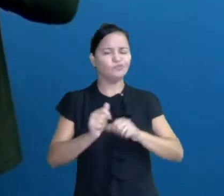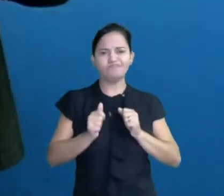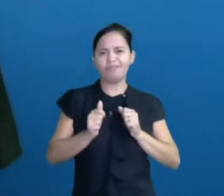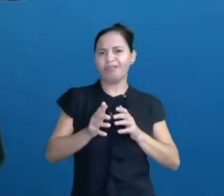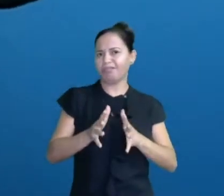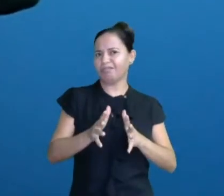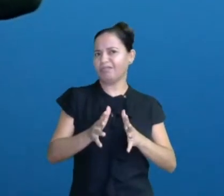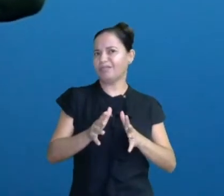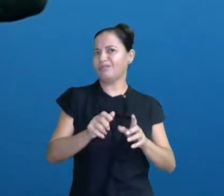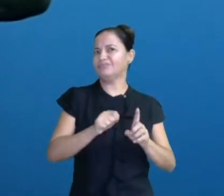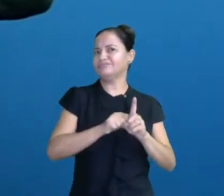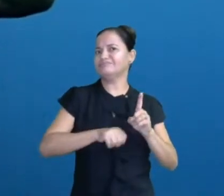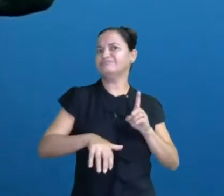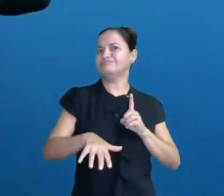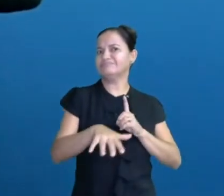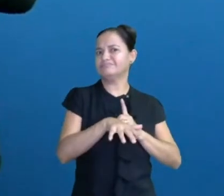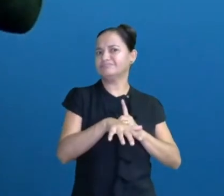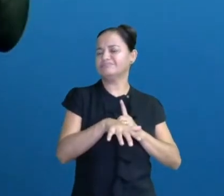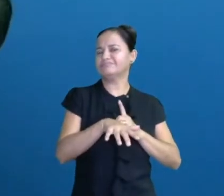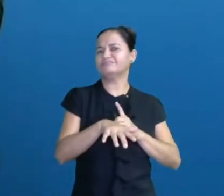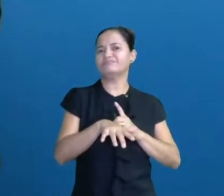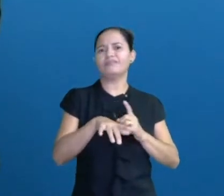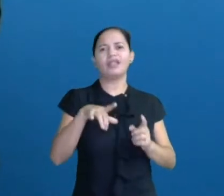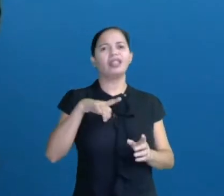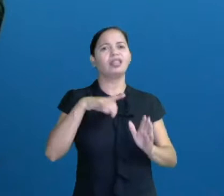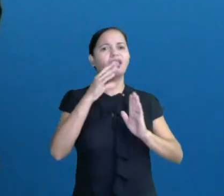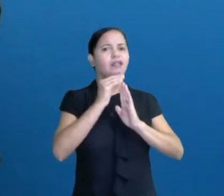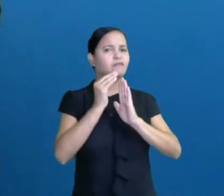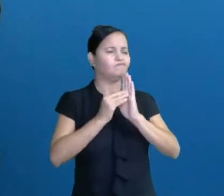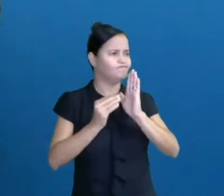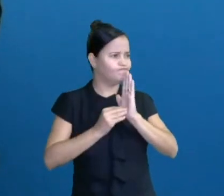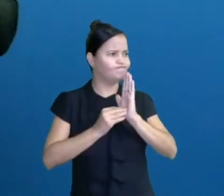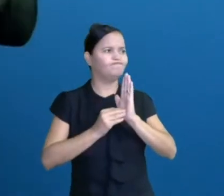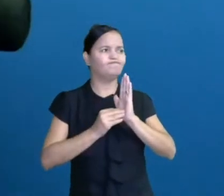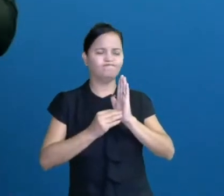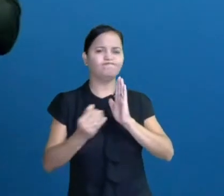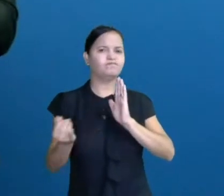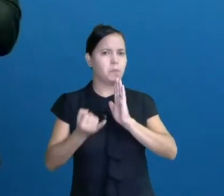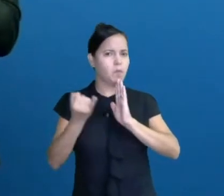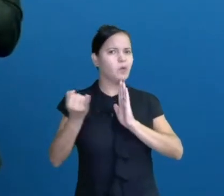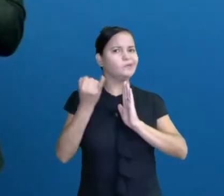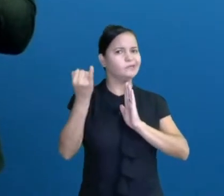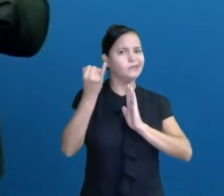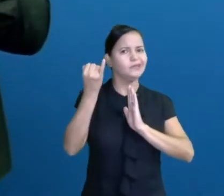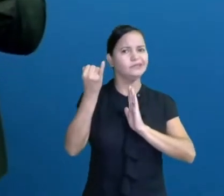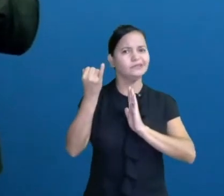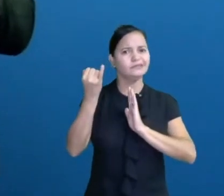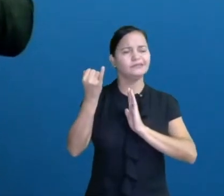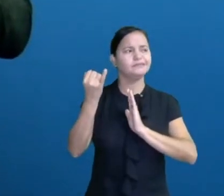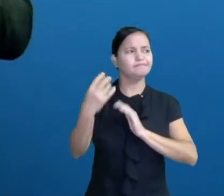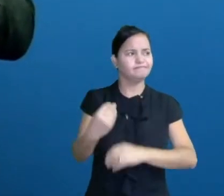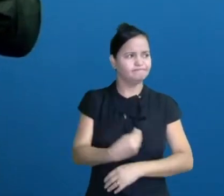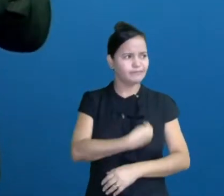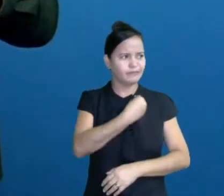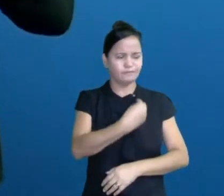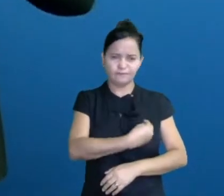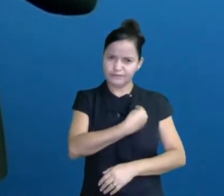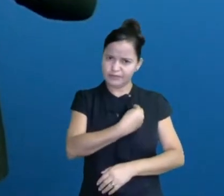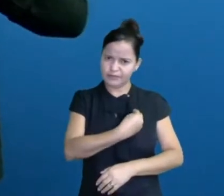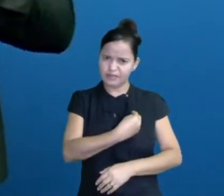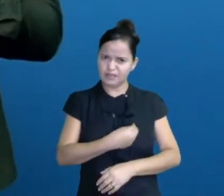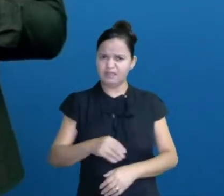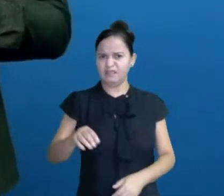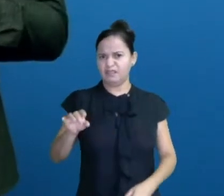produção. Veja como esse conteúdo tem uma relação importantíssima para a nossa qualidade de vida. Não só para a nossa qualidade de